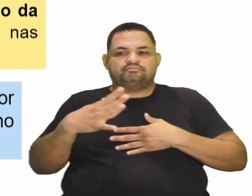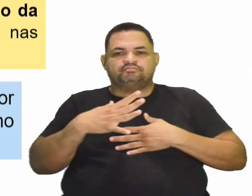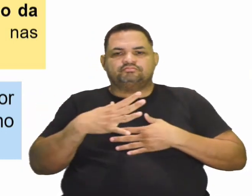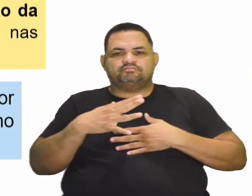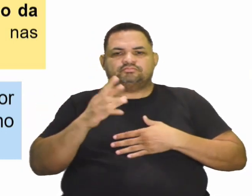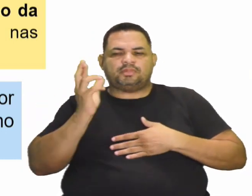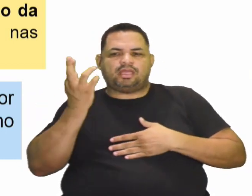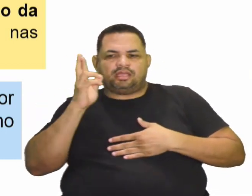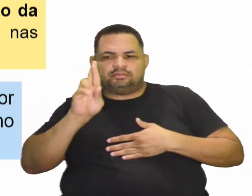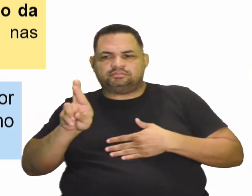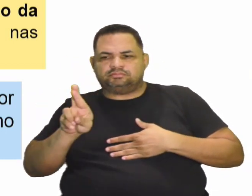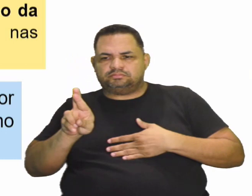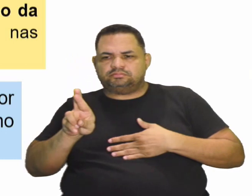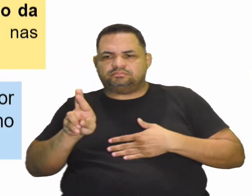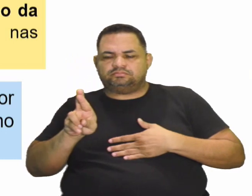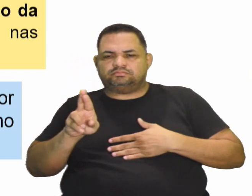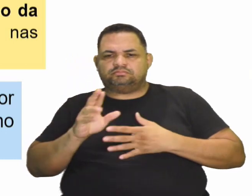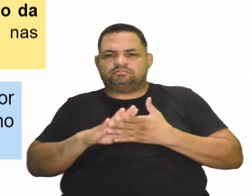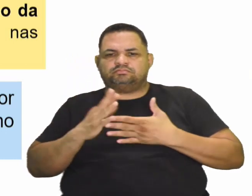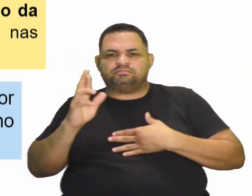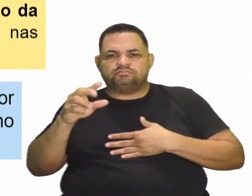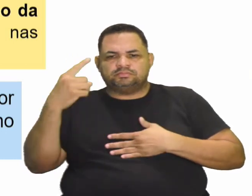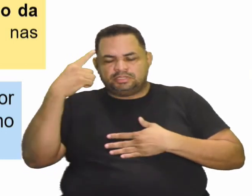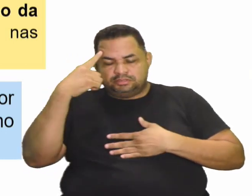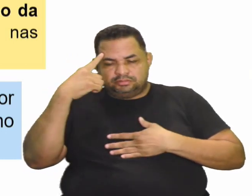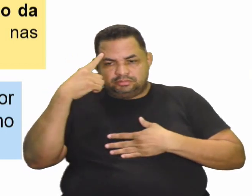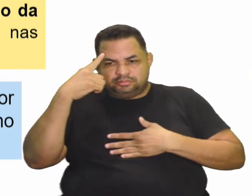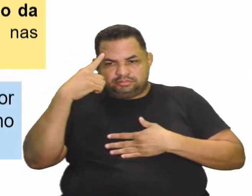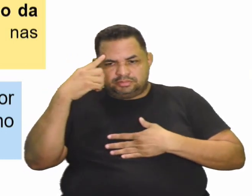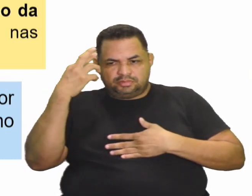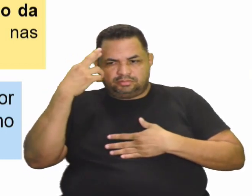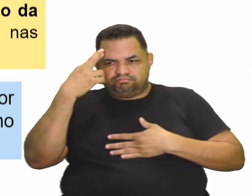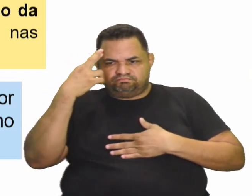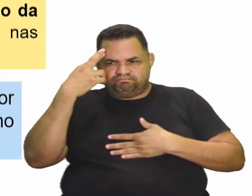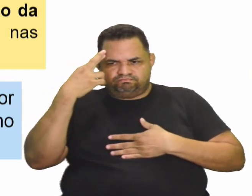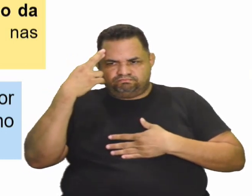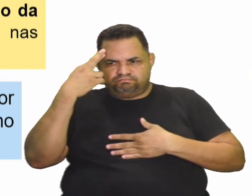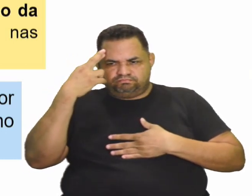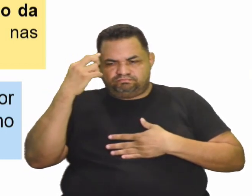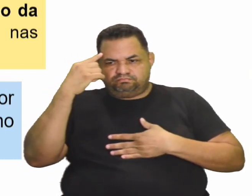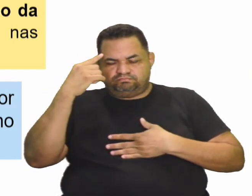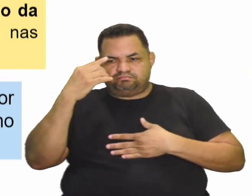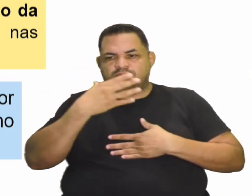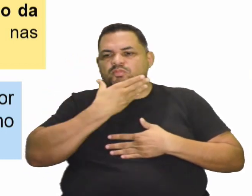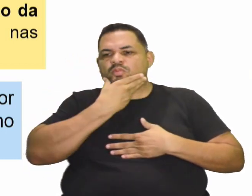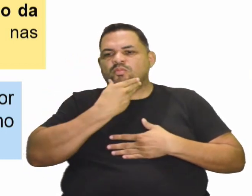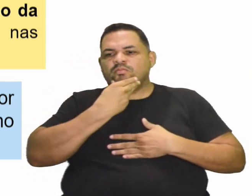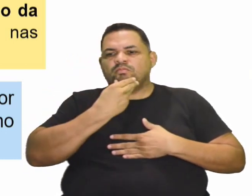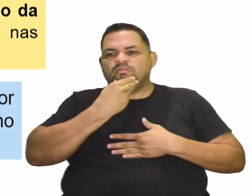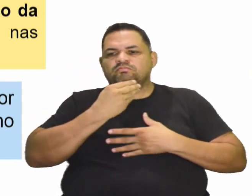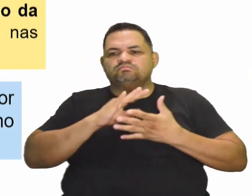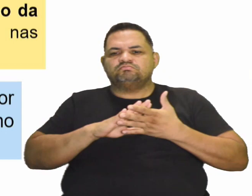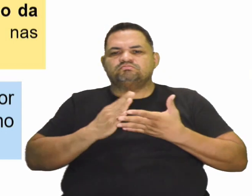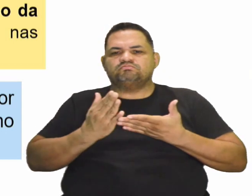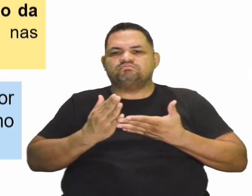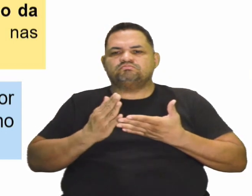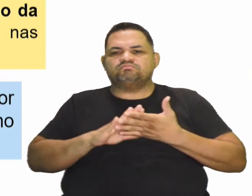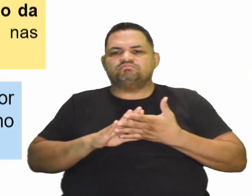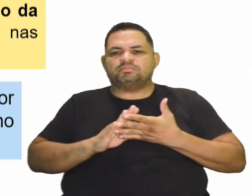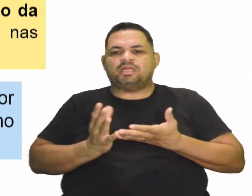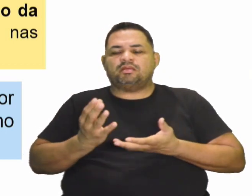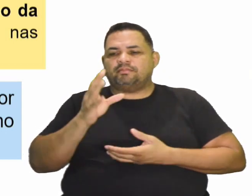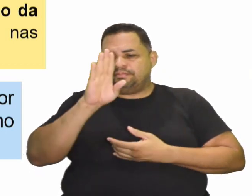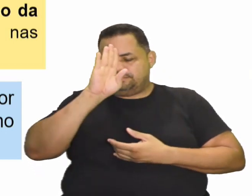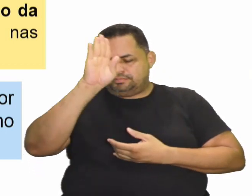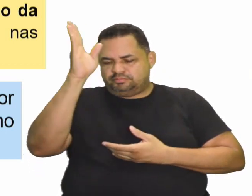ou seja, pensamento humano, né? Racionalização. Então, o homem passa a ser o centro, né,